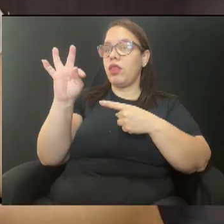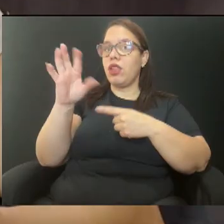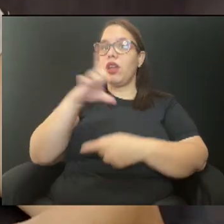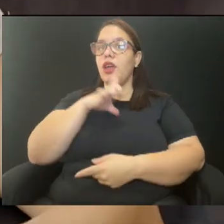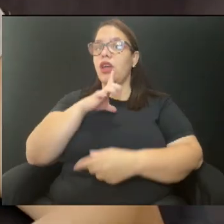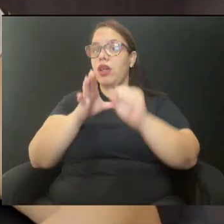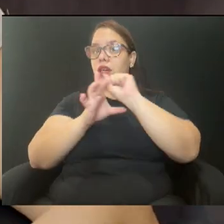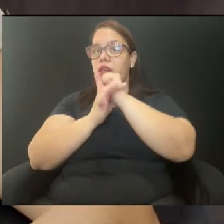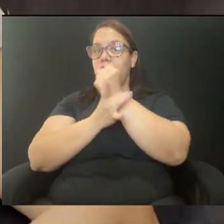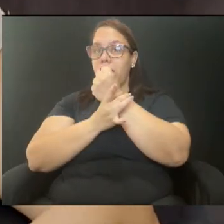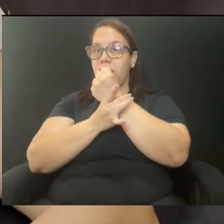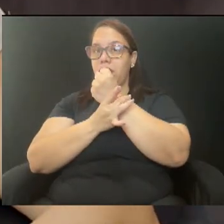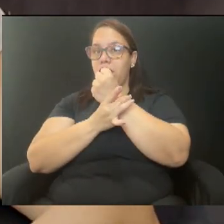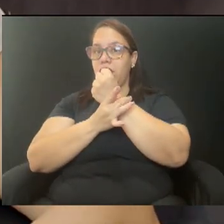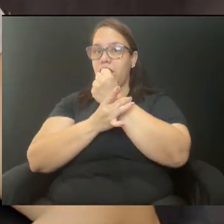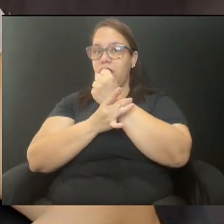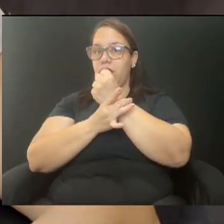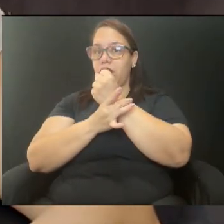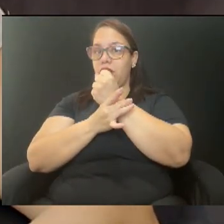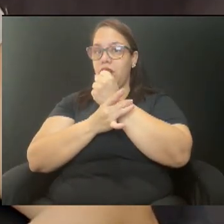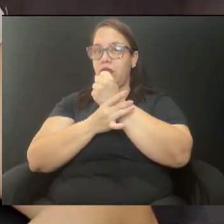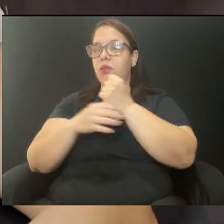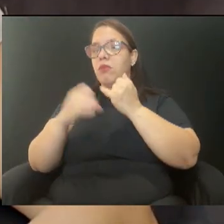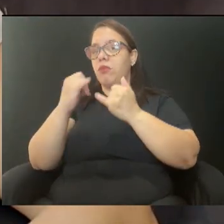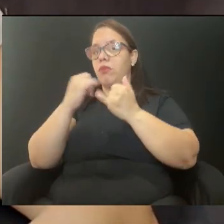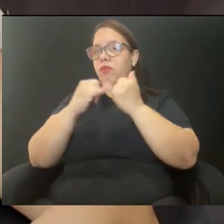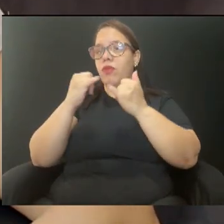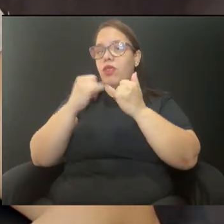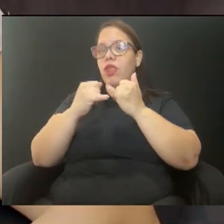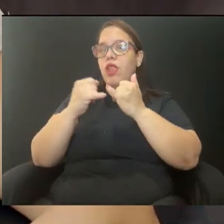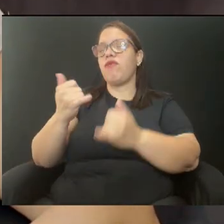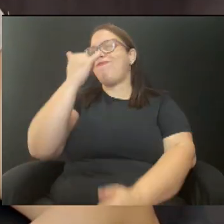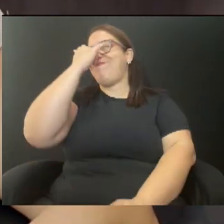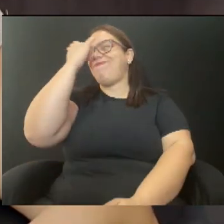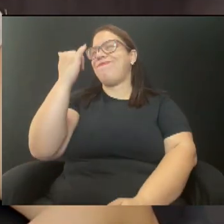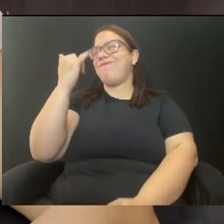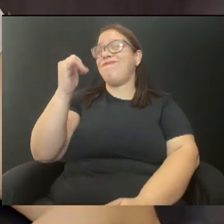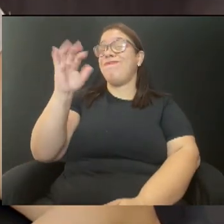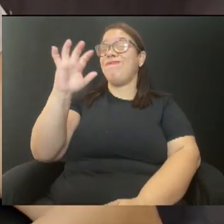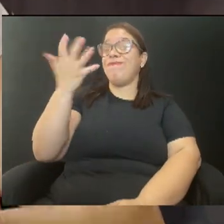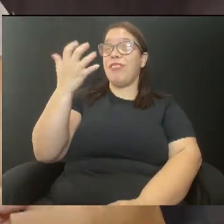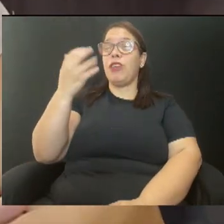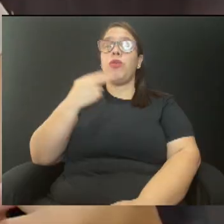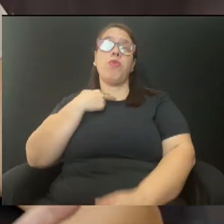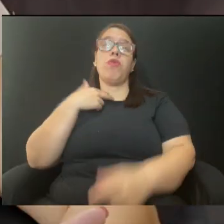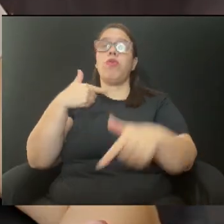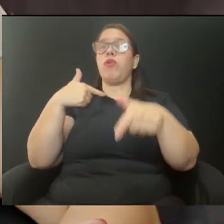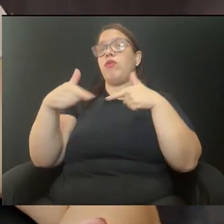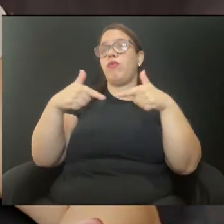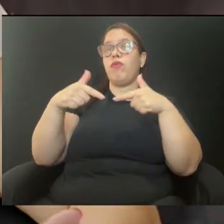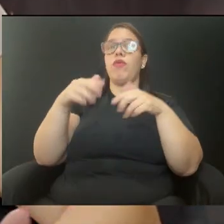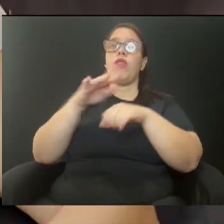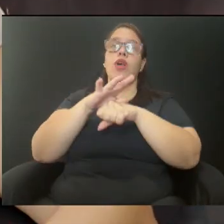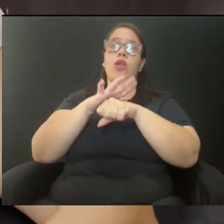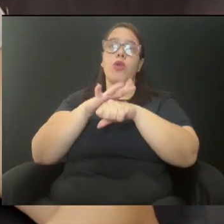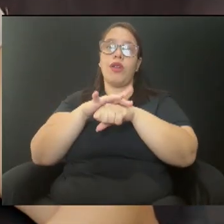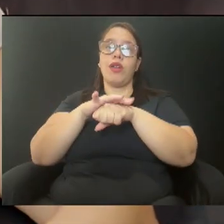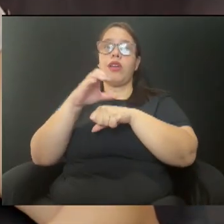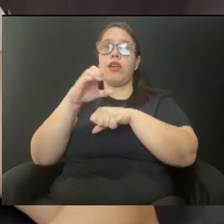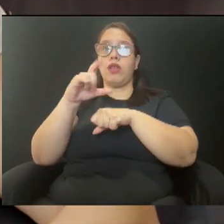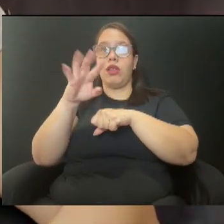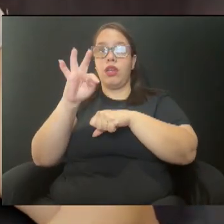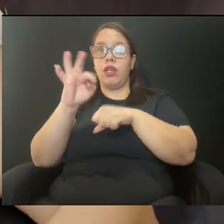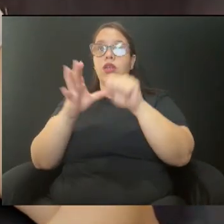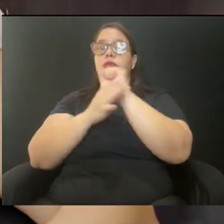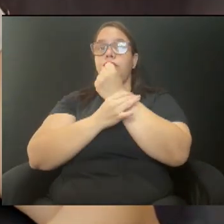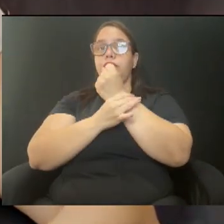fosse um seguro, né? Caso ele venha a sofrer um acidente, acaba ficando impossibilitado do trabalho, adoeça, a CLT protege e tem ali